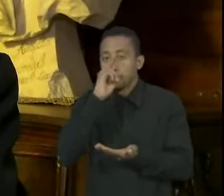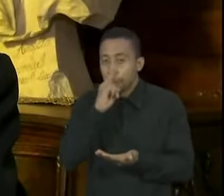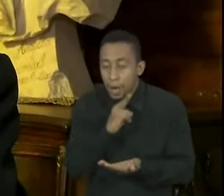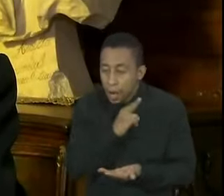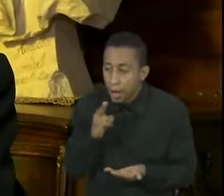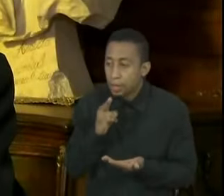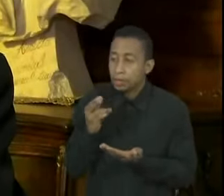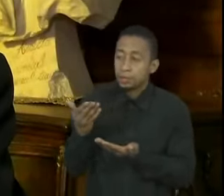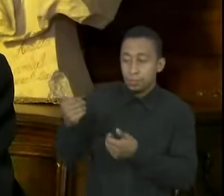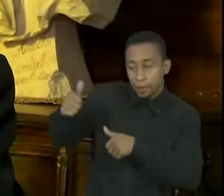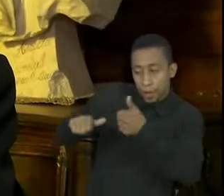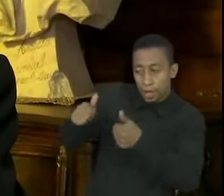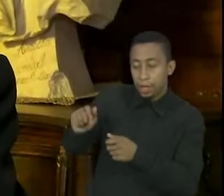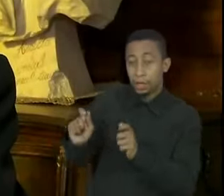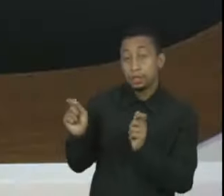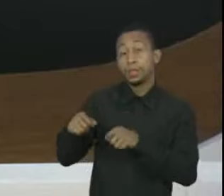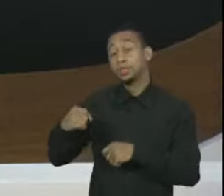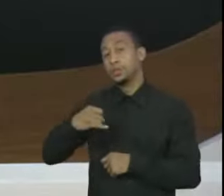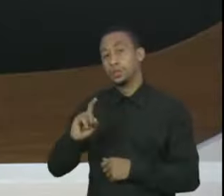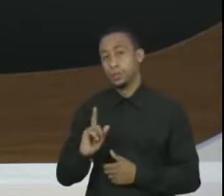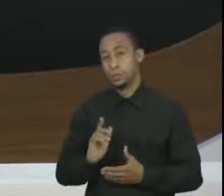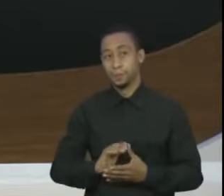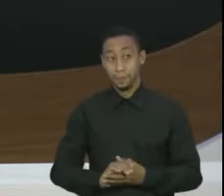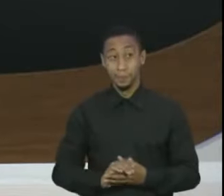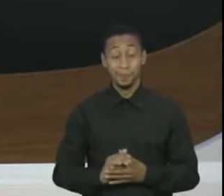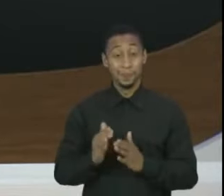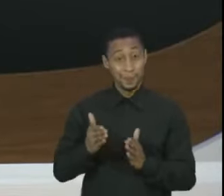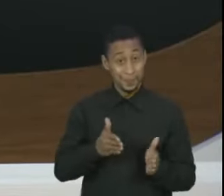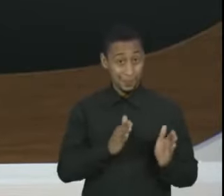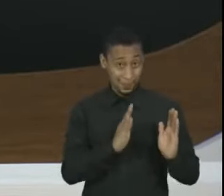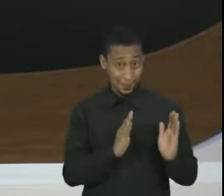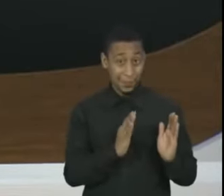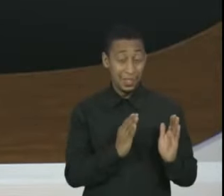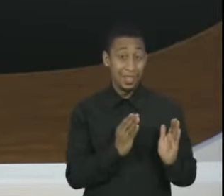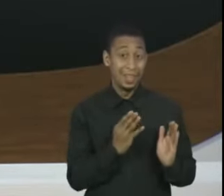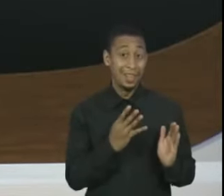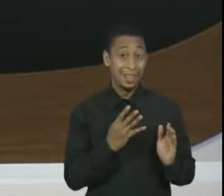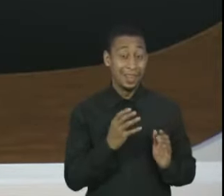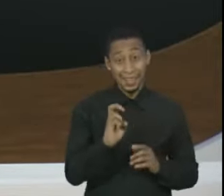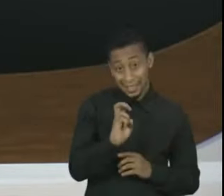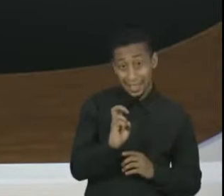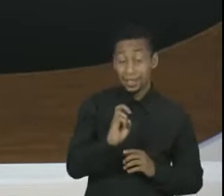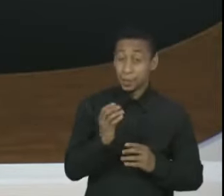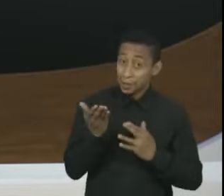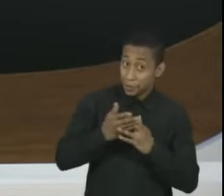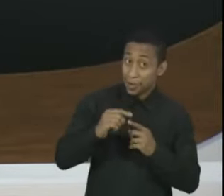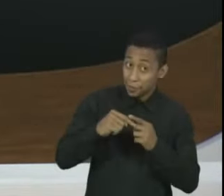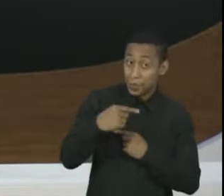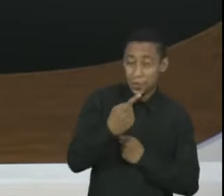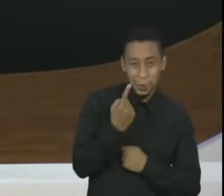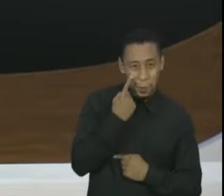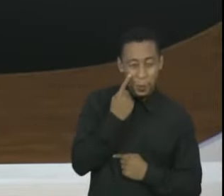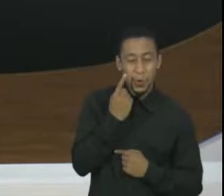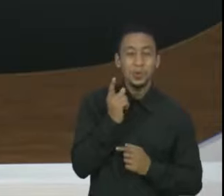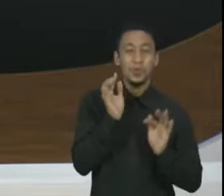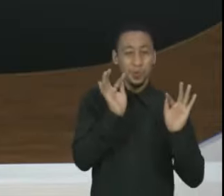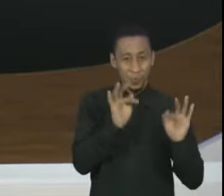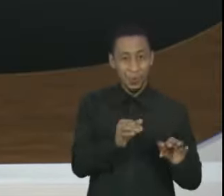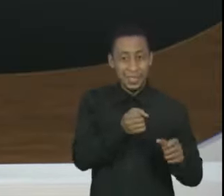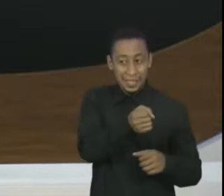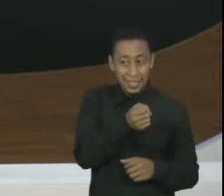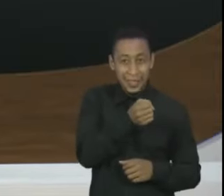superar isso pouco a pouco com esse a gente fecha o penúltimo bloco faz mais um breve intervalo e volta já para o encerramento